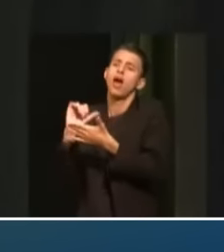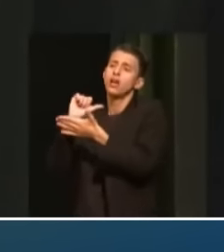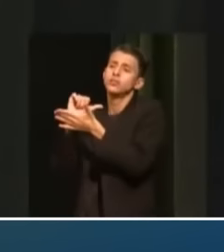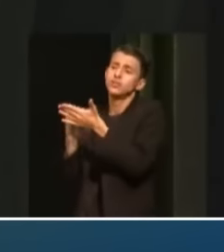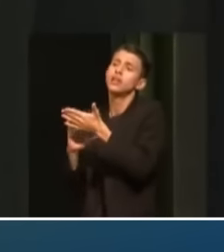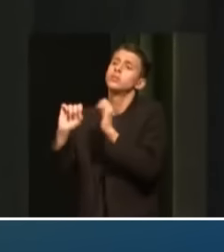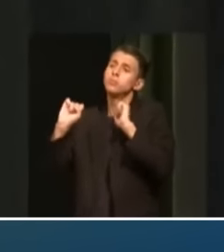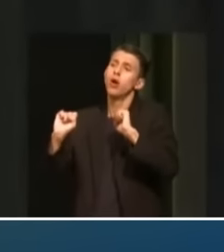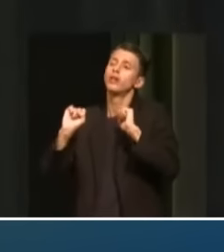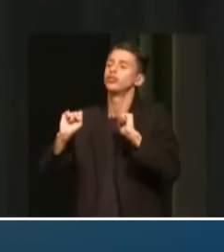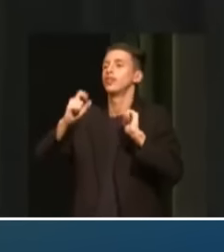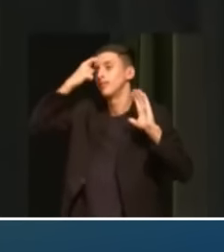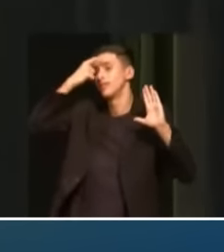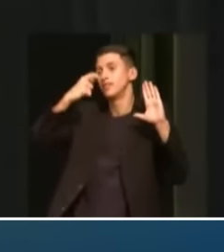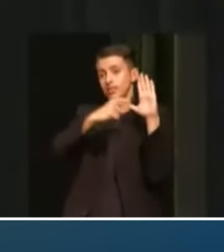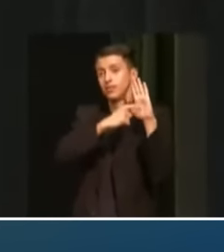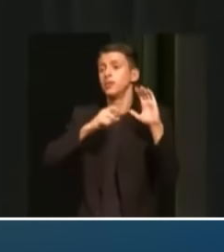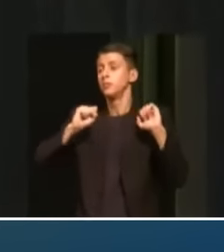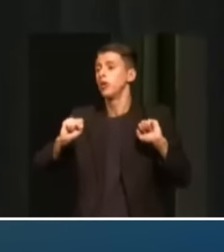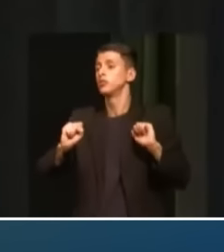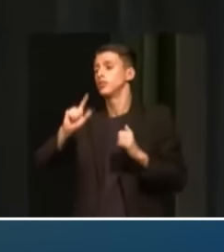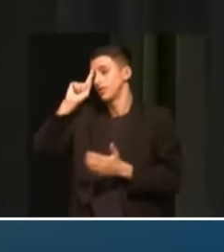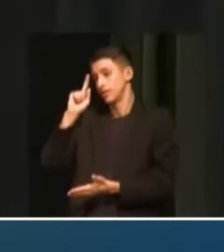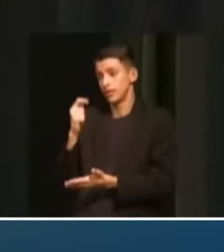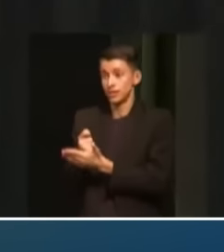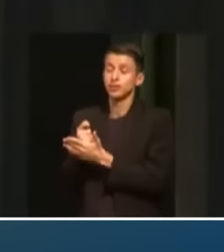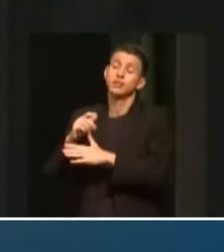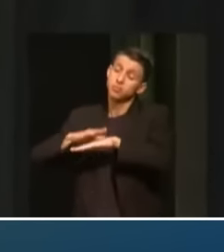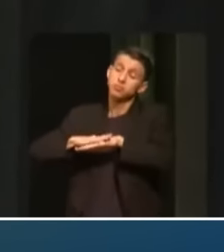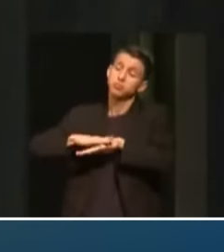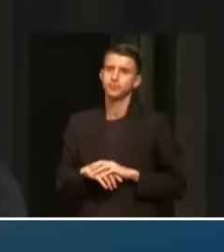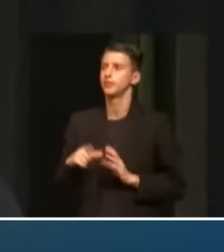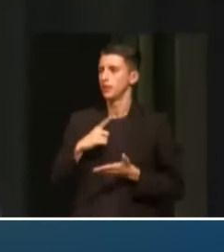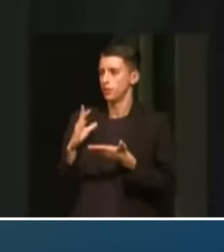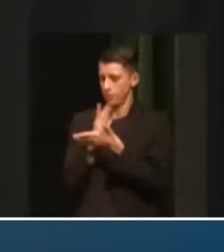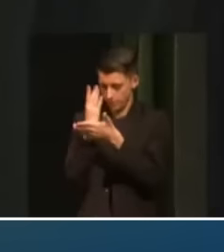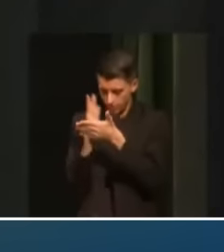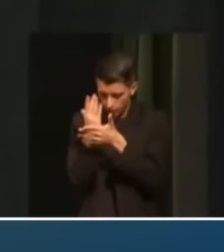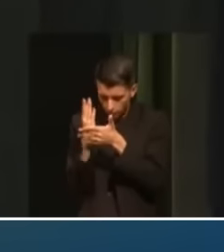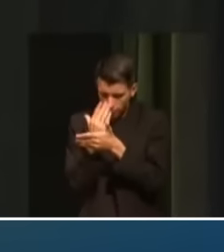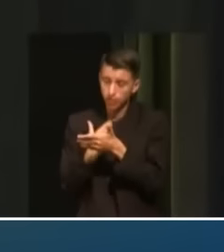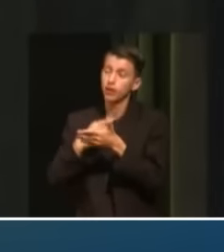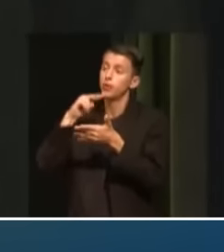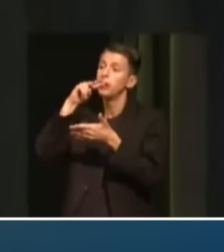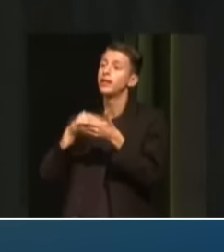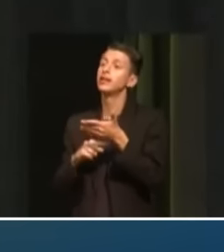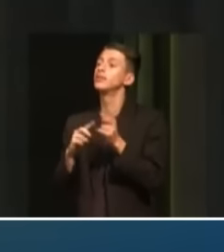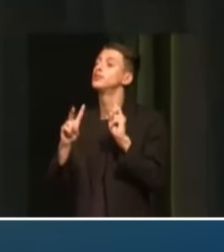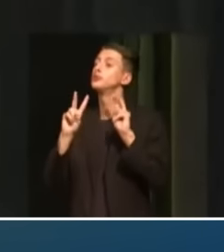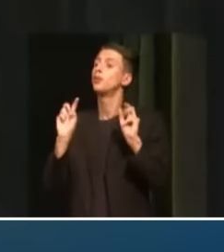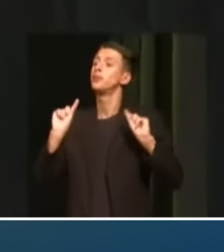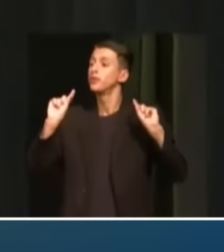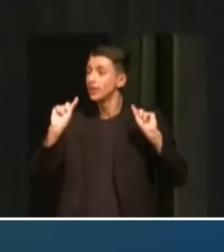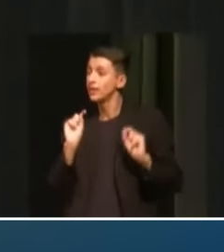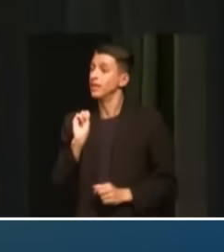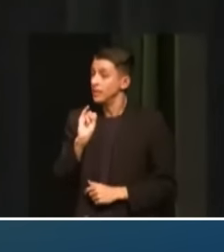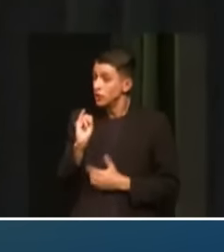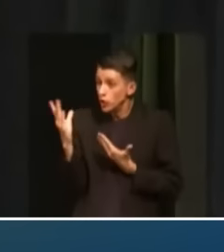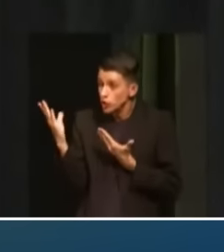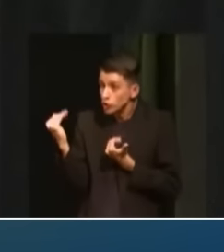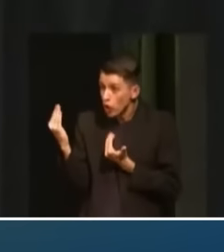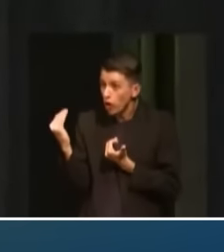de direitos trabalhistas uma fraude uma fraude Quem que era o juiz era o Sérgio moro desde então ele